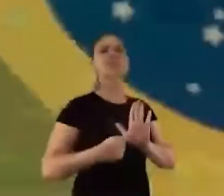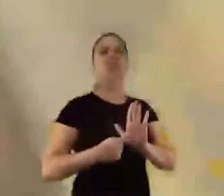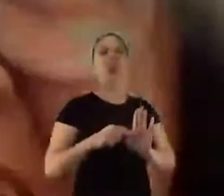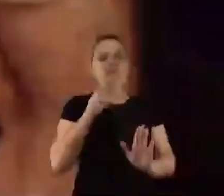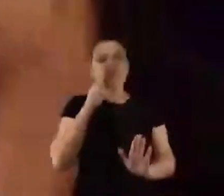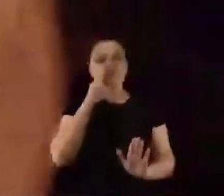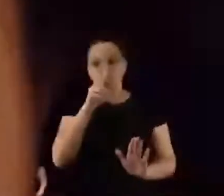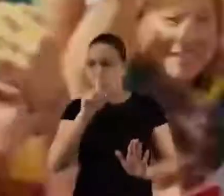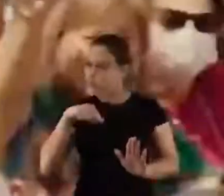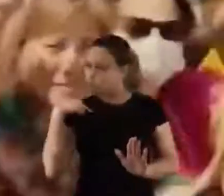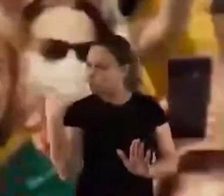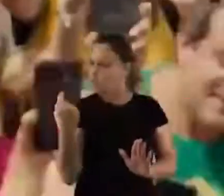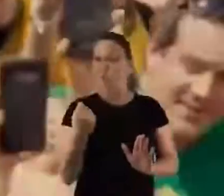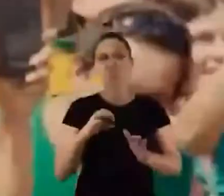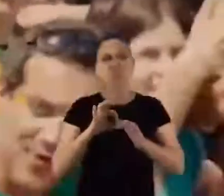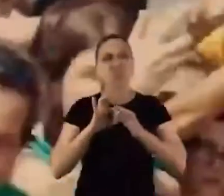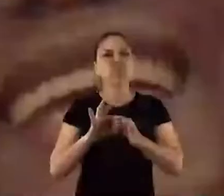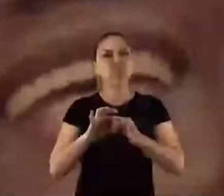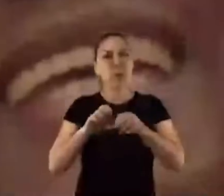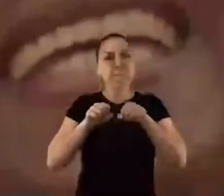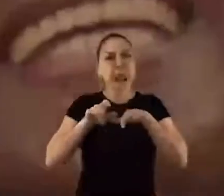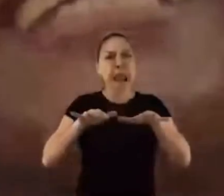Viva a nossa nação!